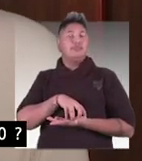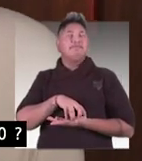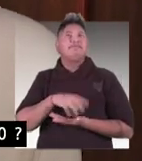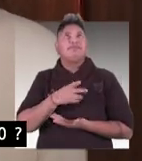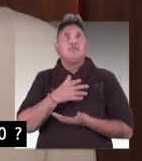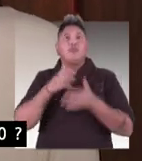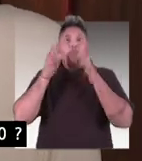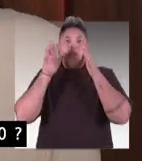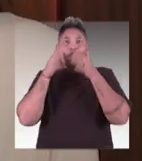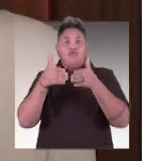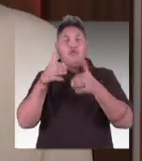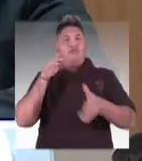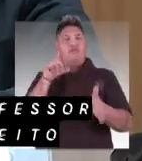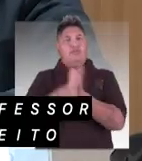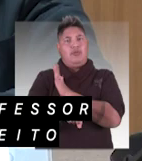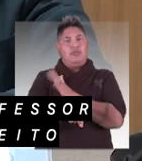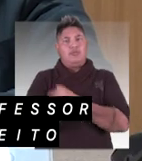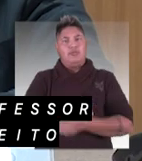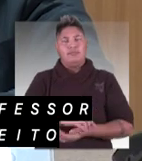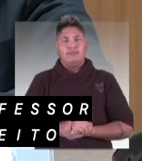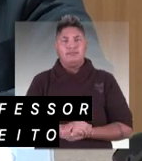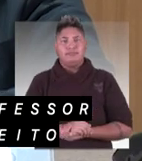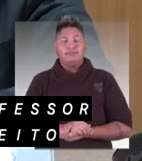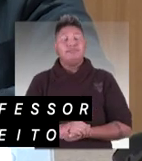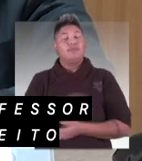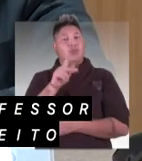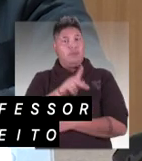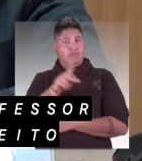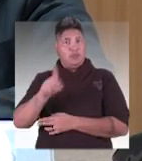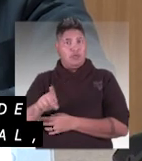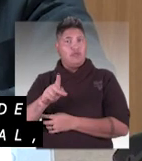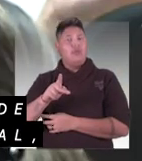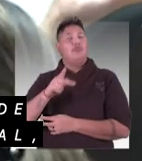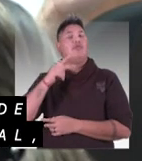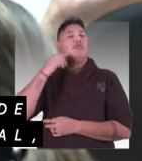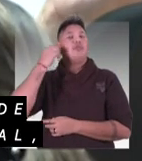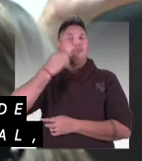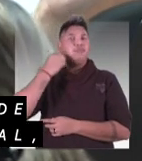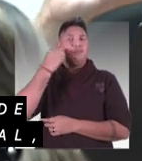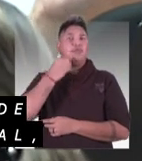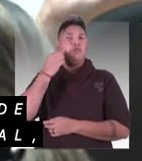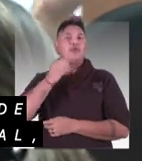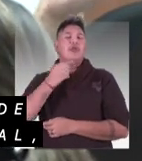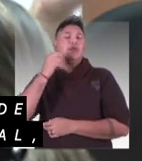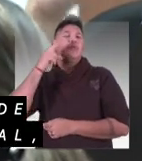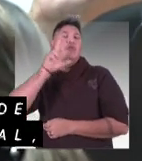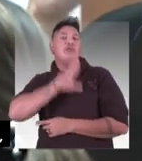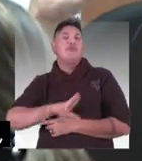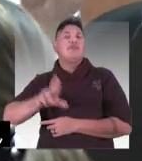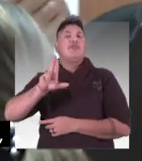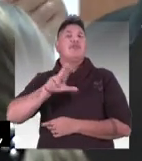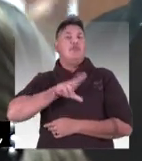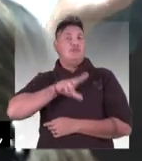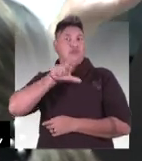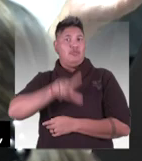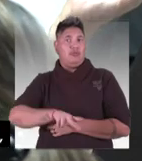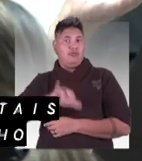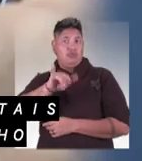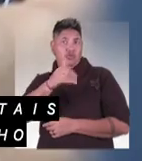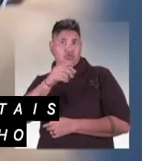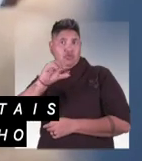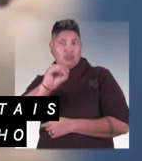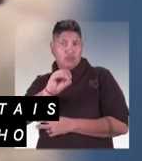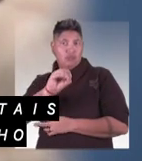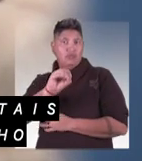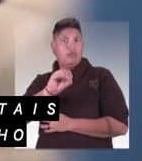no foco da questão? Para o professor da Faculdade de Direito da Universidade de Coimbra, em Portugal, João Leal Amado,